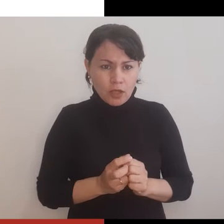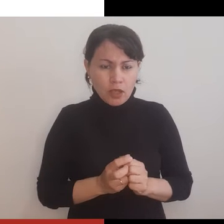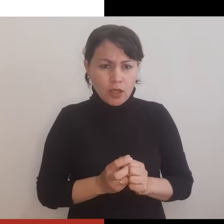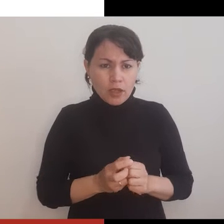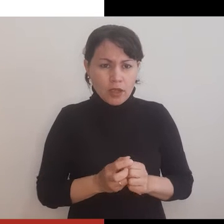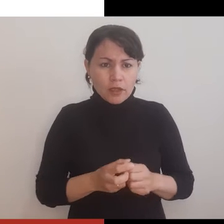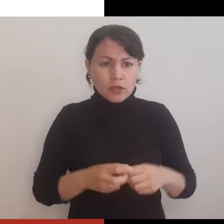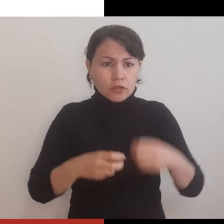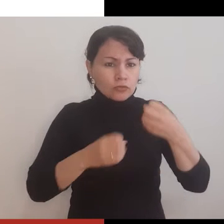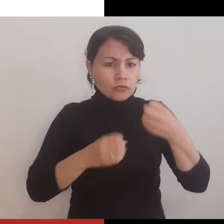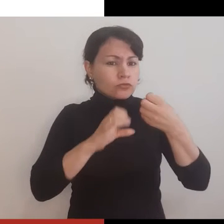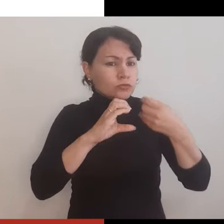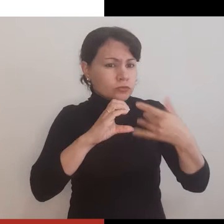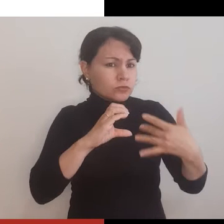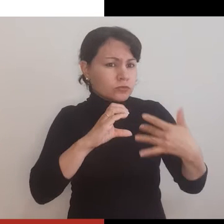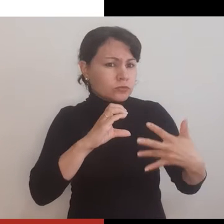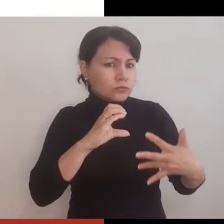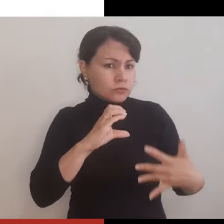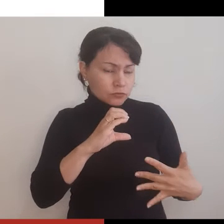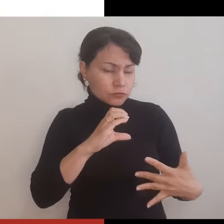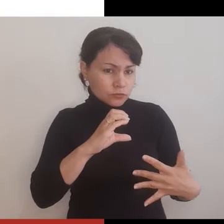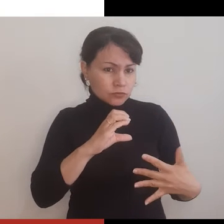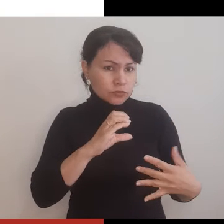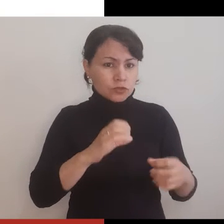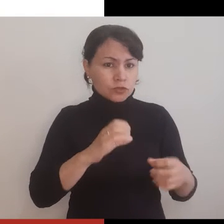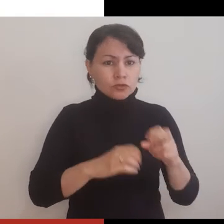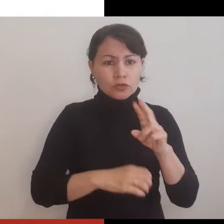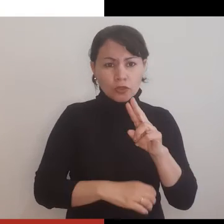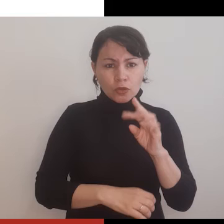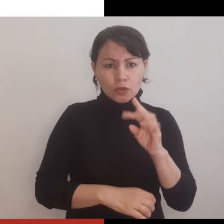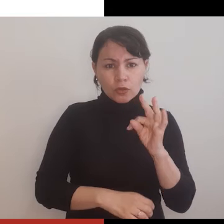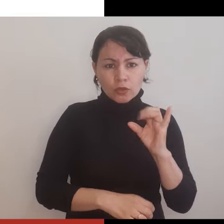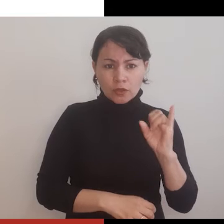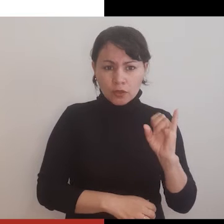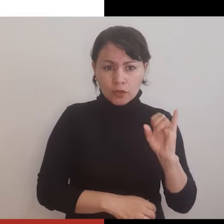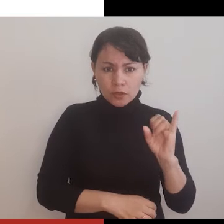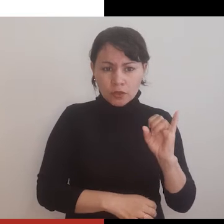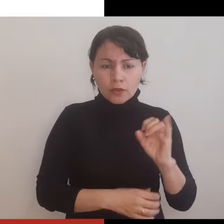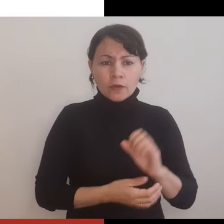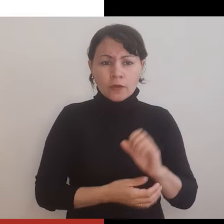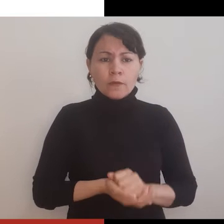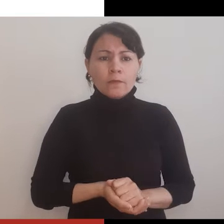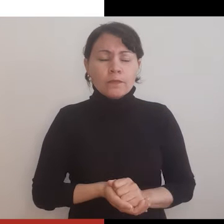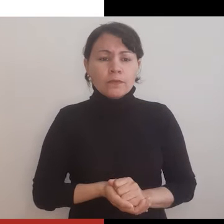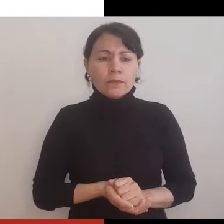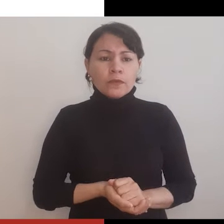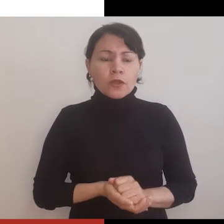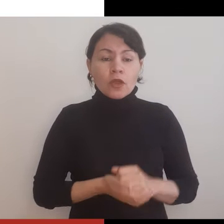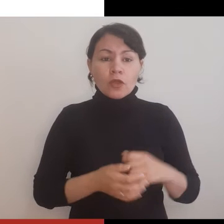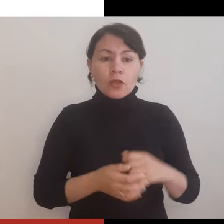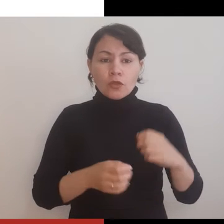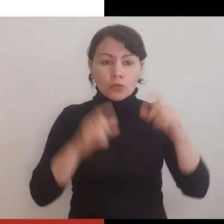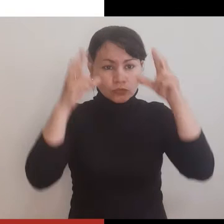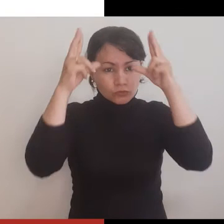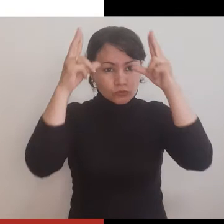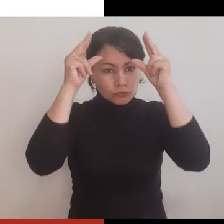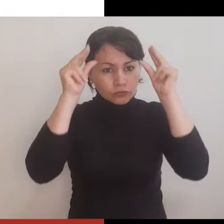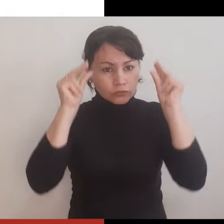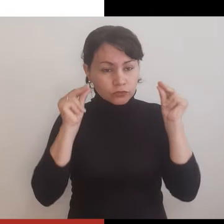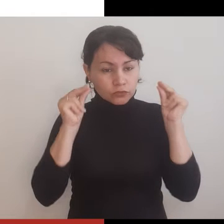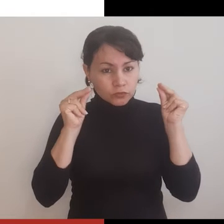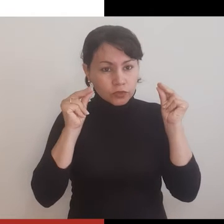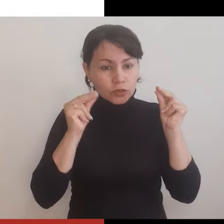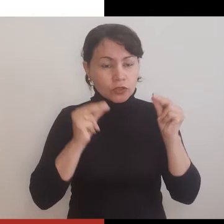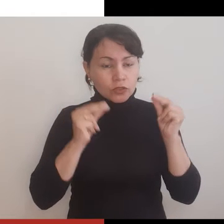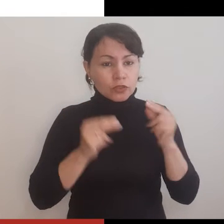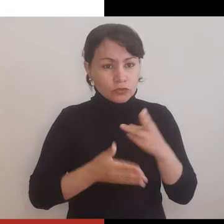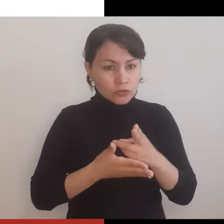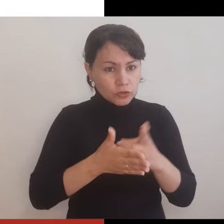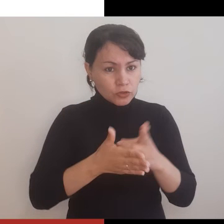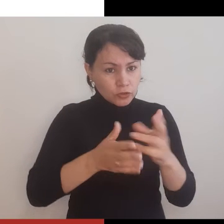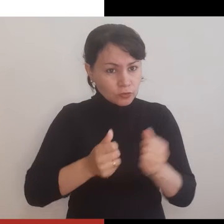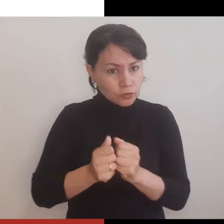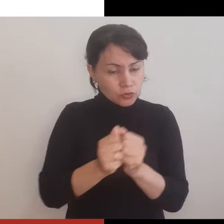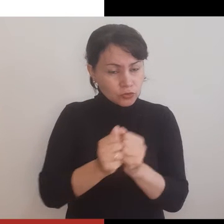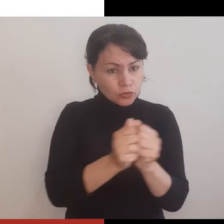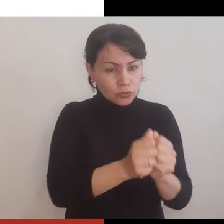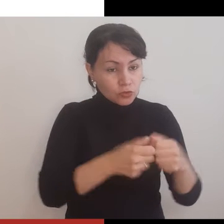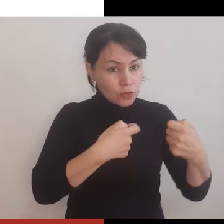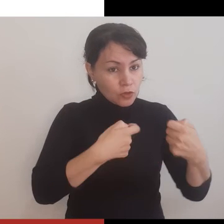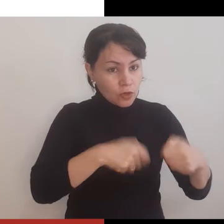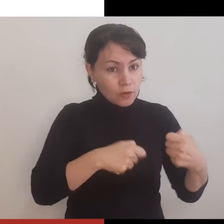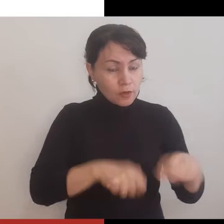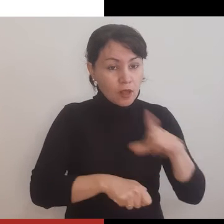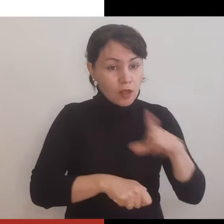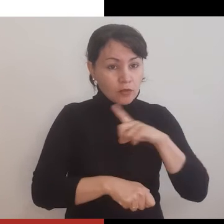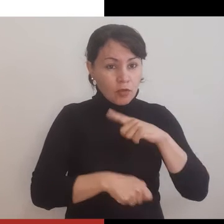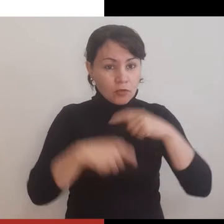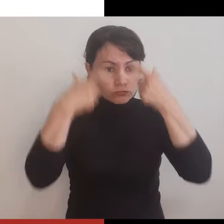bem característicos da unidade de terapia intensiva, e o enfermeiro que está nesse cenário, ele precisa